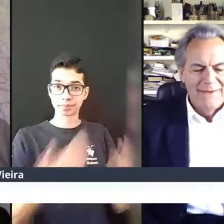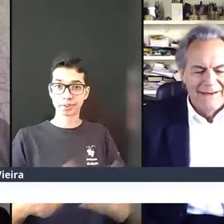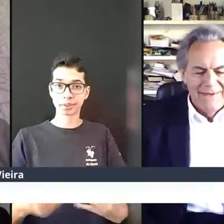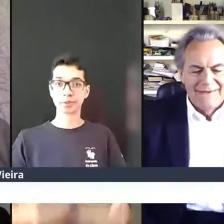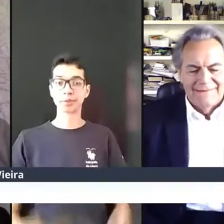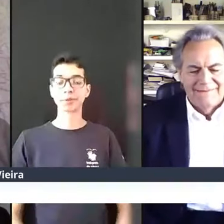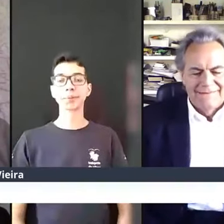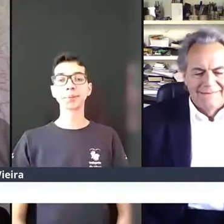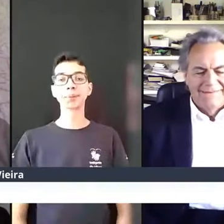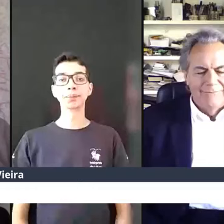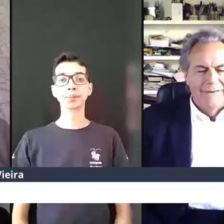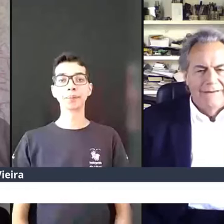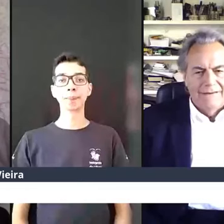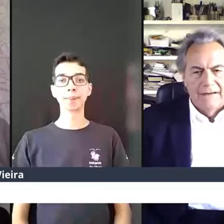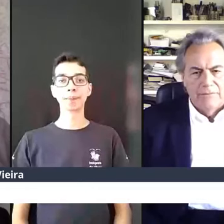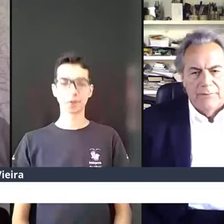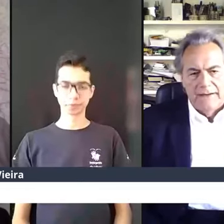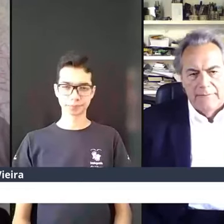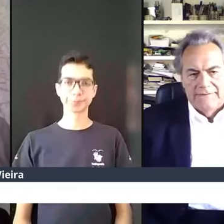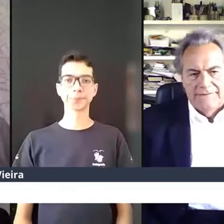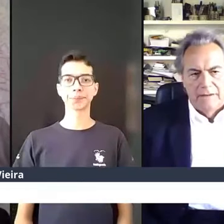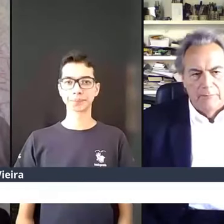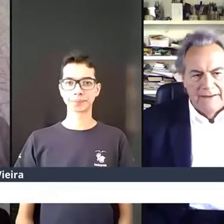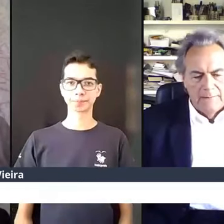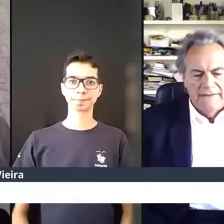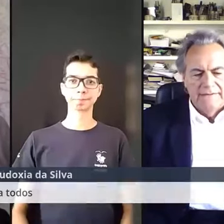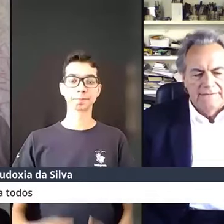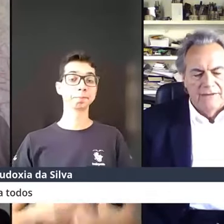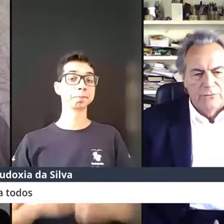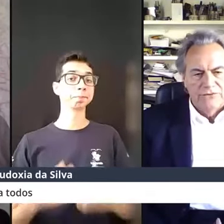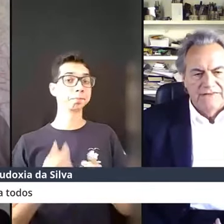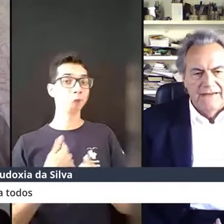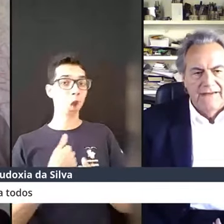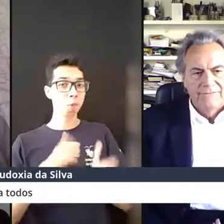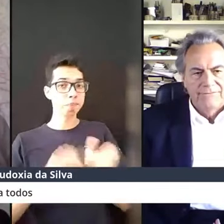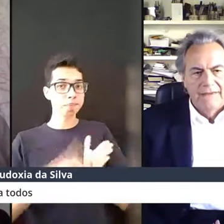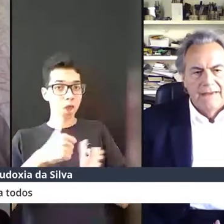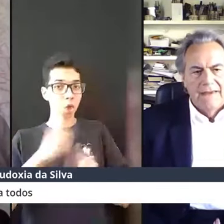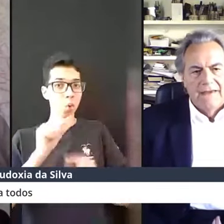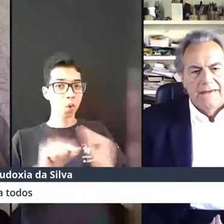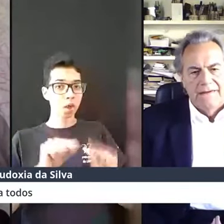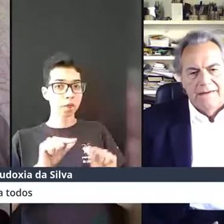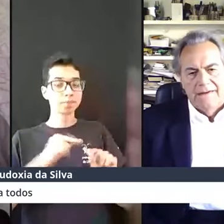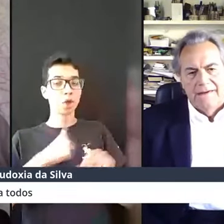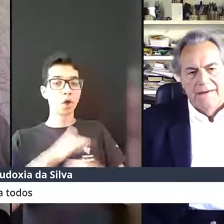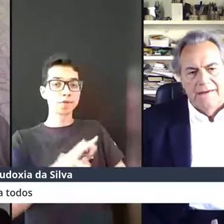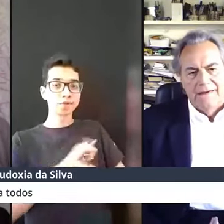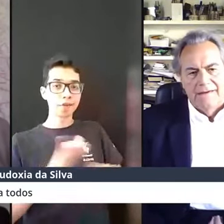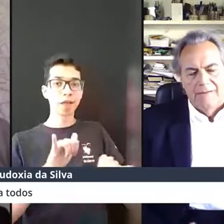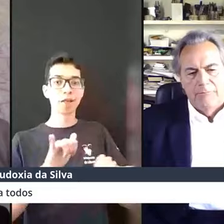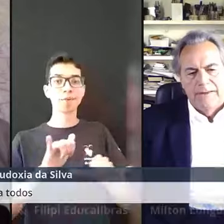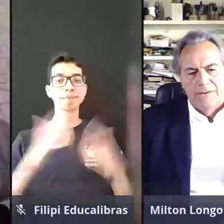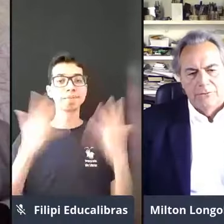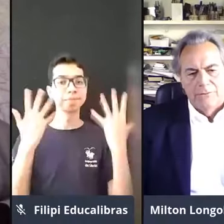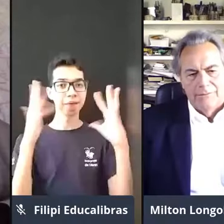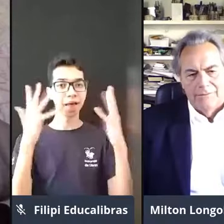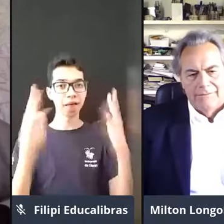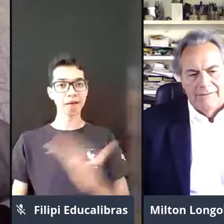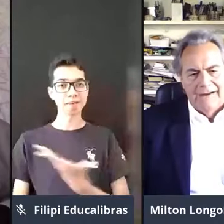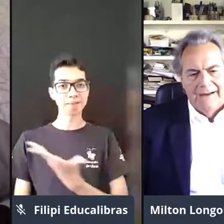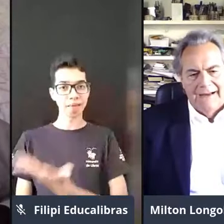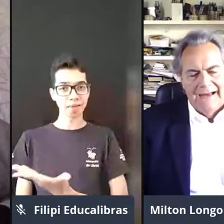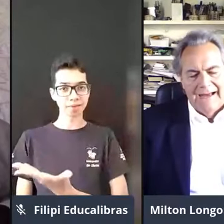Bem, primeiramente, Cid, quero parabenizar você e